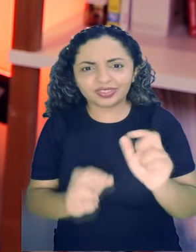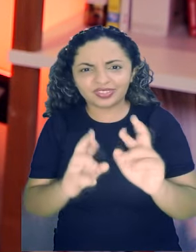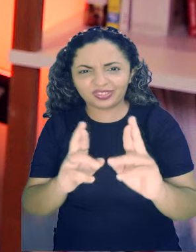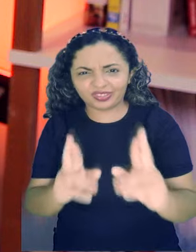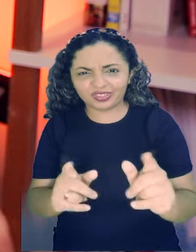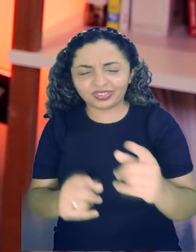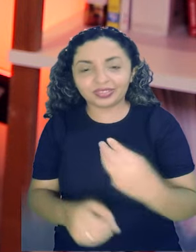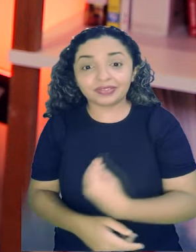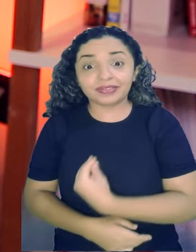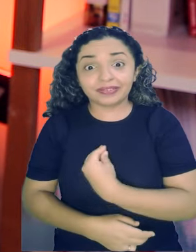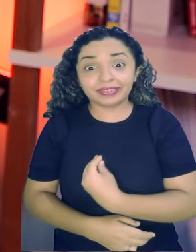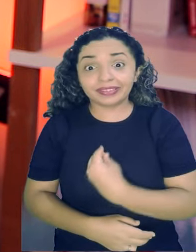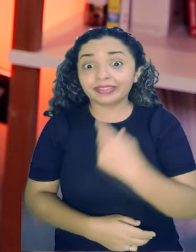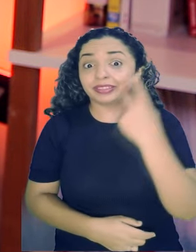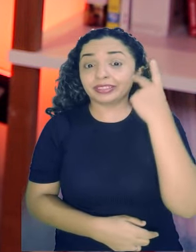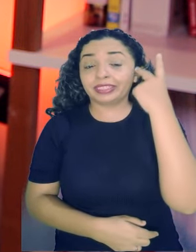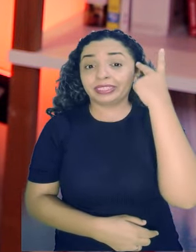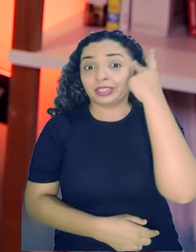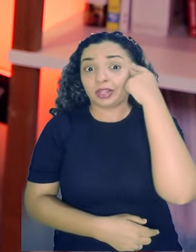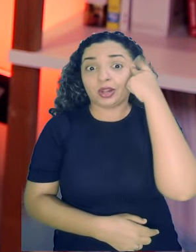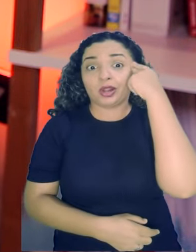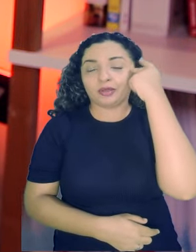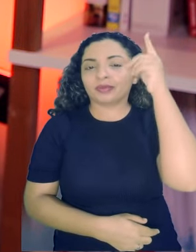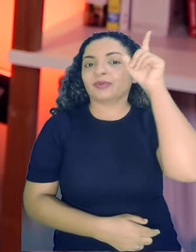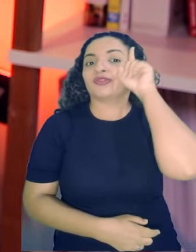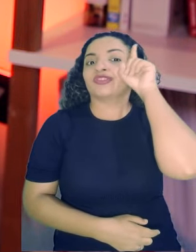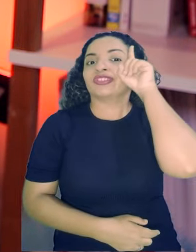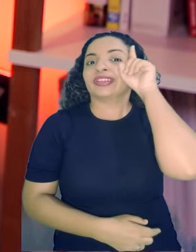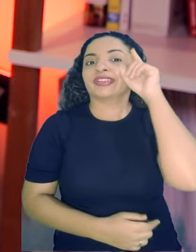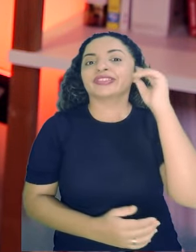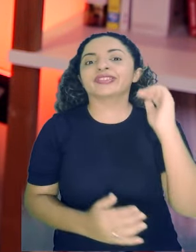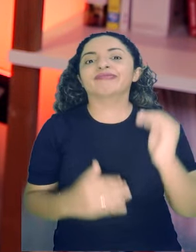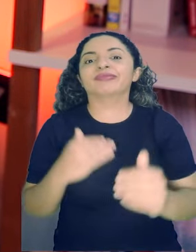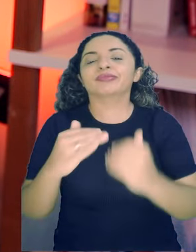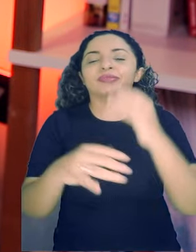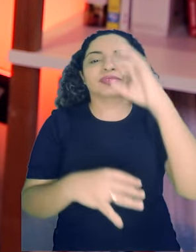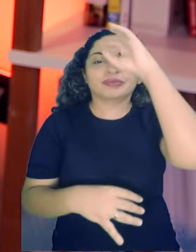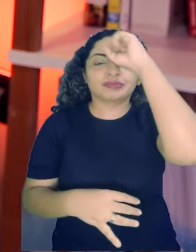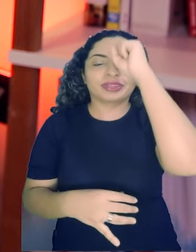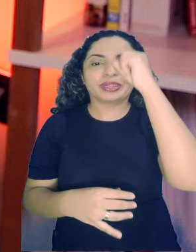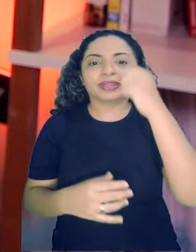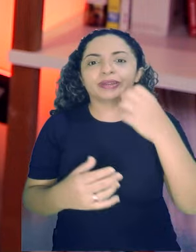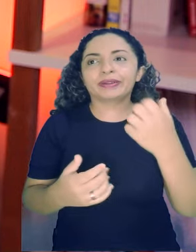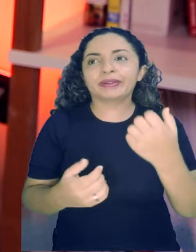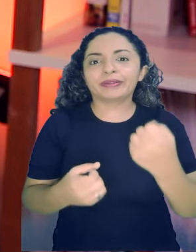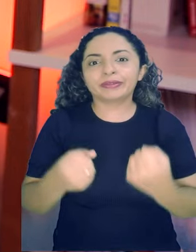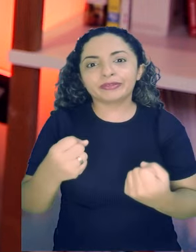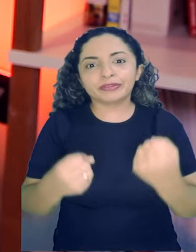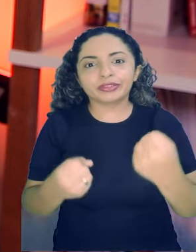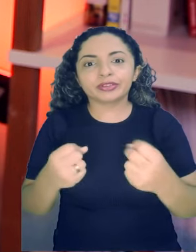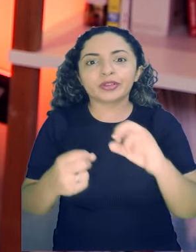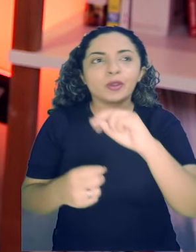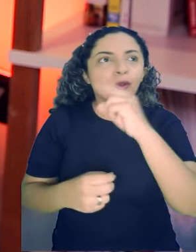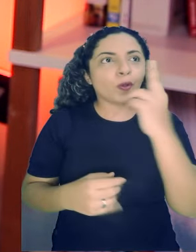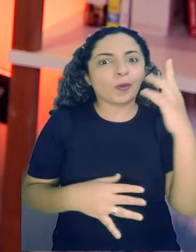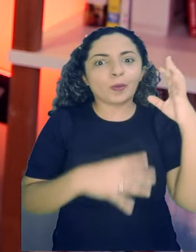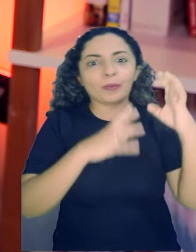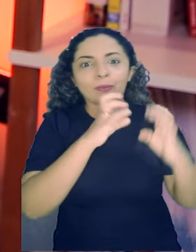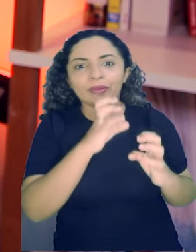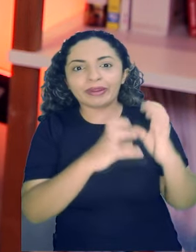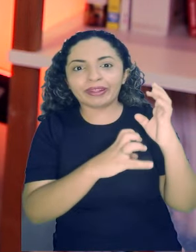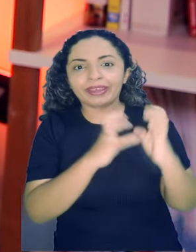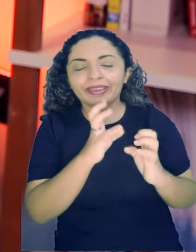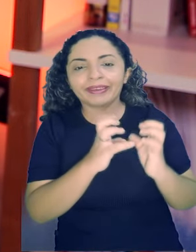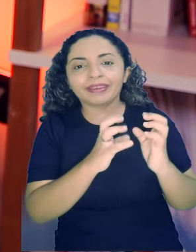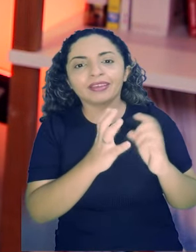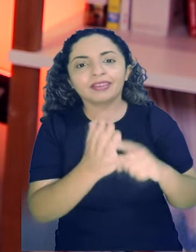situações cotidianas, muito cotidianas, uma pessoa tentando aprender a dirigir e tendo ali os seus conflitos